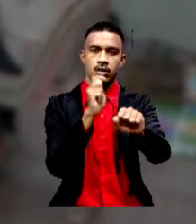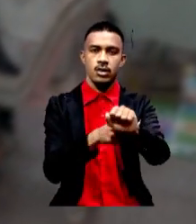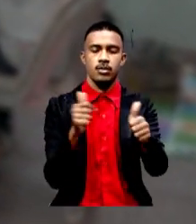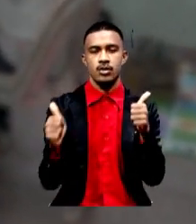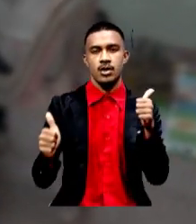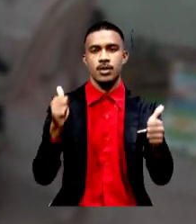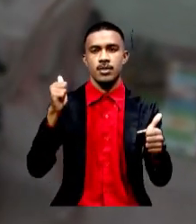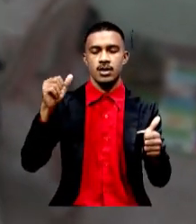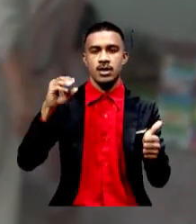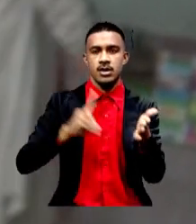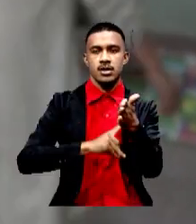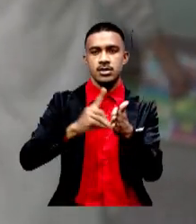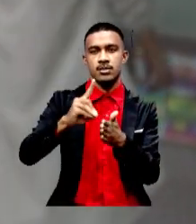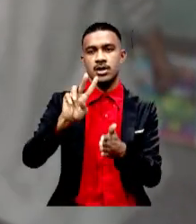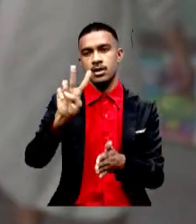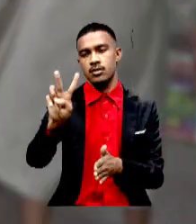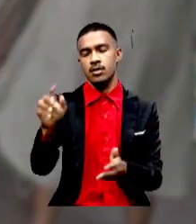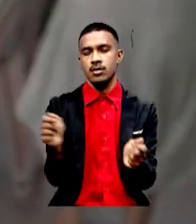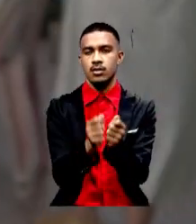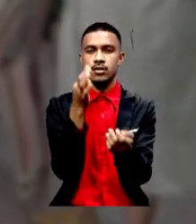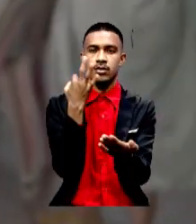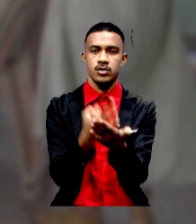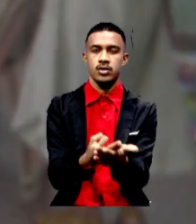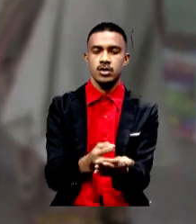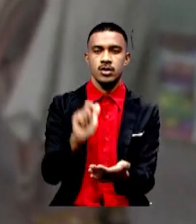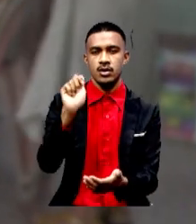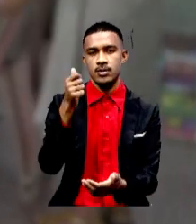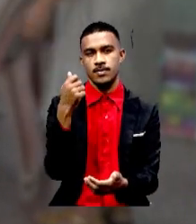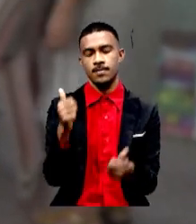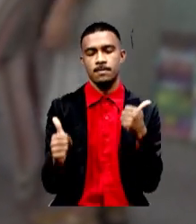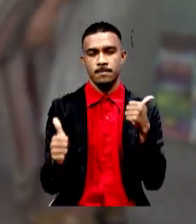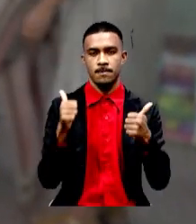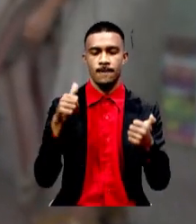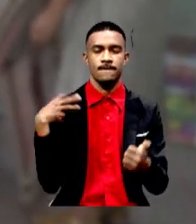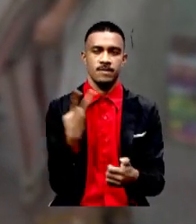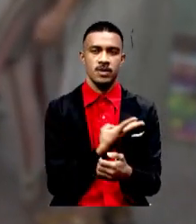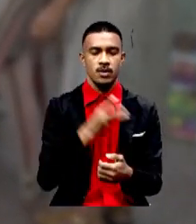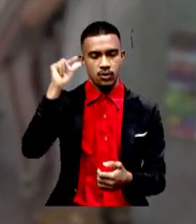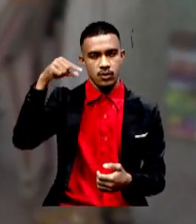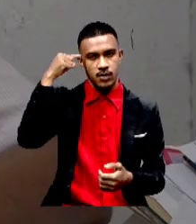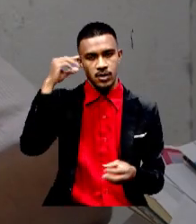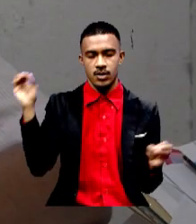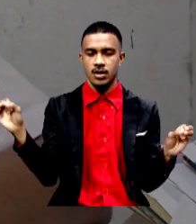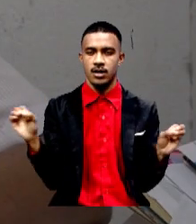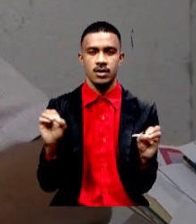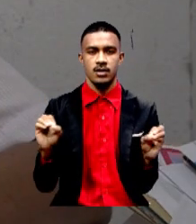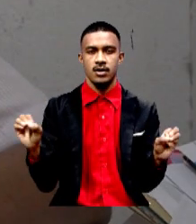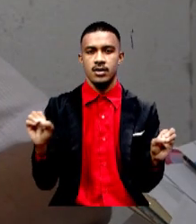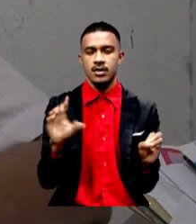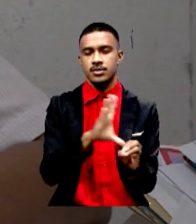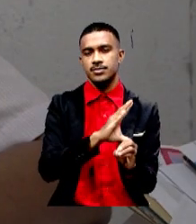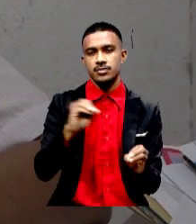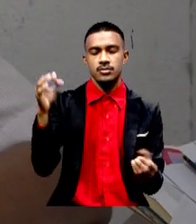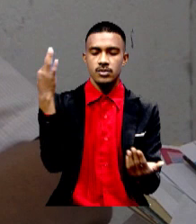roa orçamento 20º então ita nia governação la estável então orçamento depois